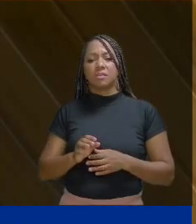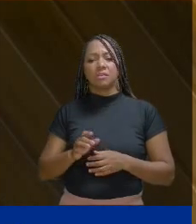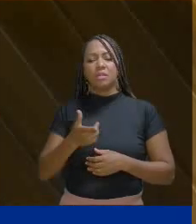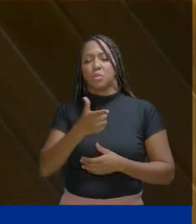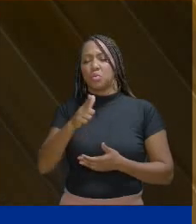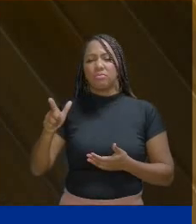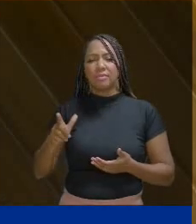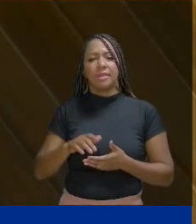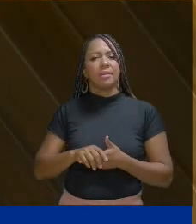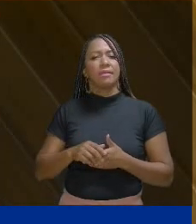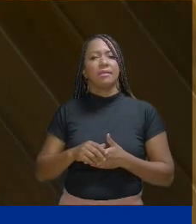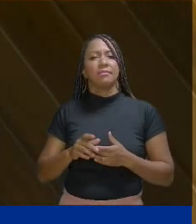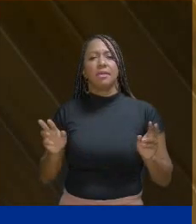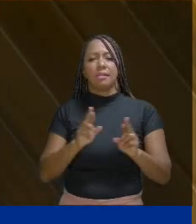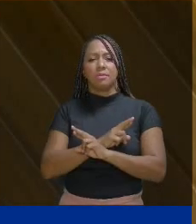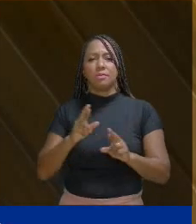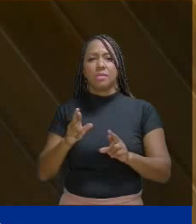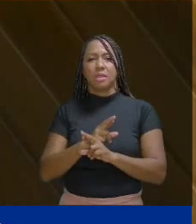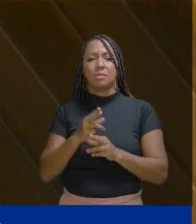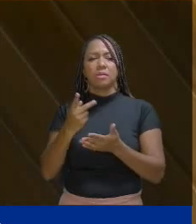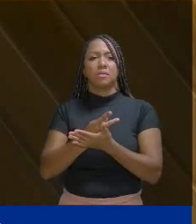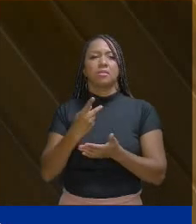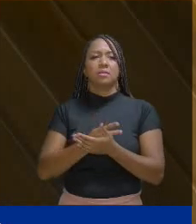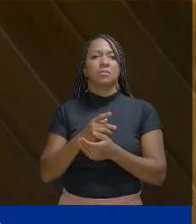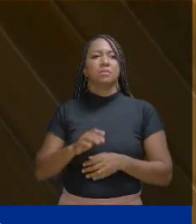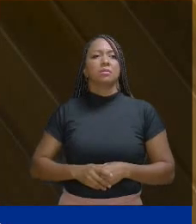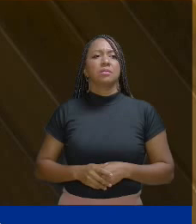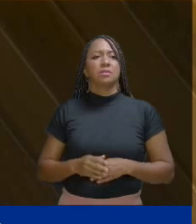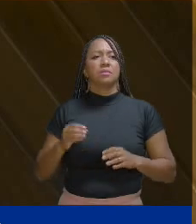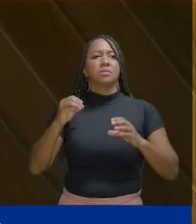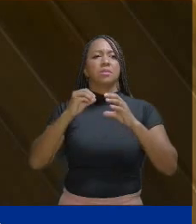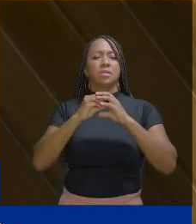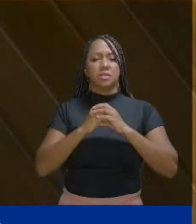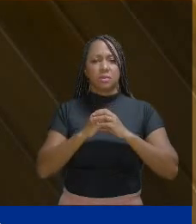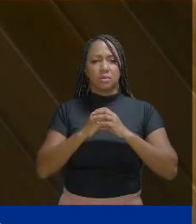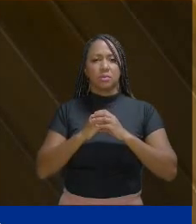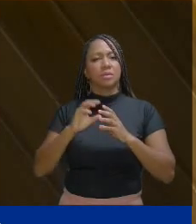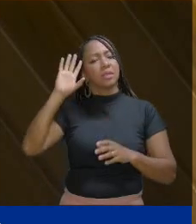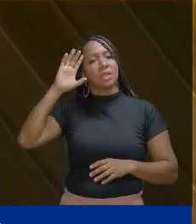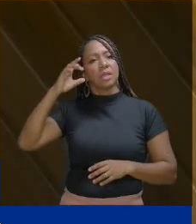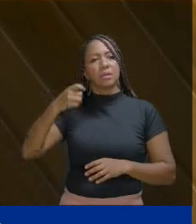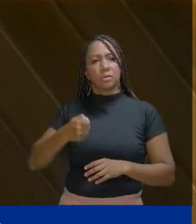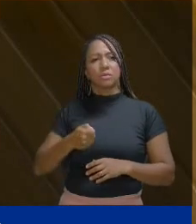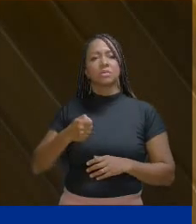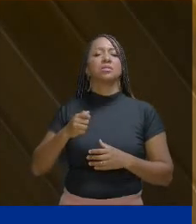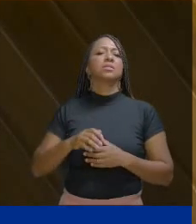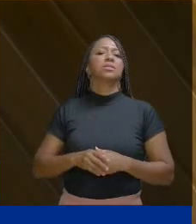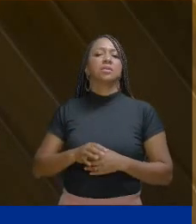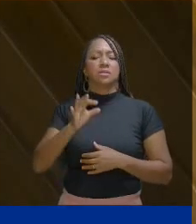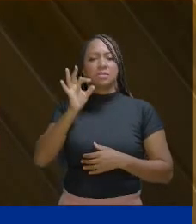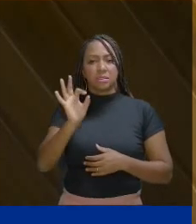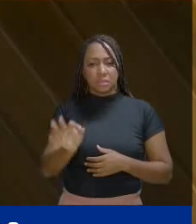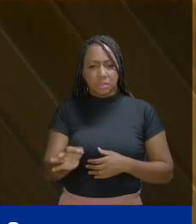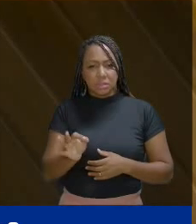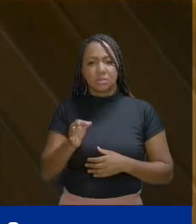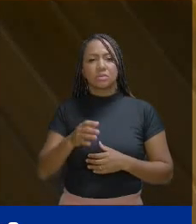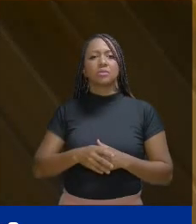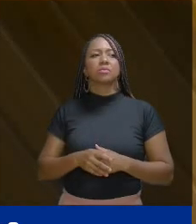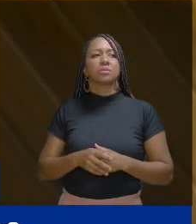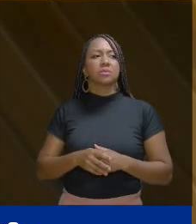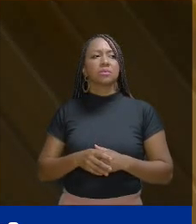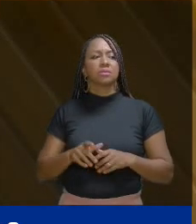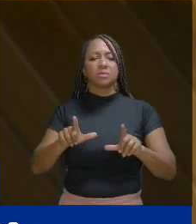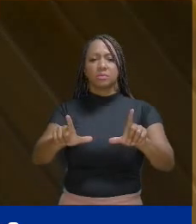com os supostos ilícitos. O TRE Amapá reconheceu a procedência da ação,